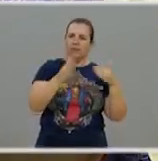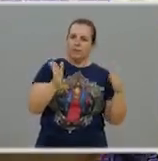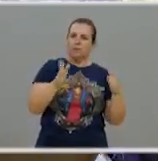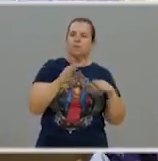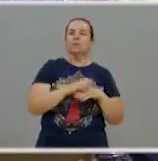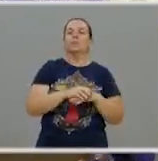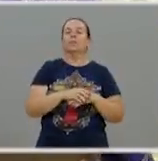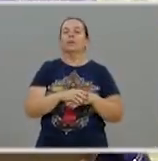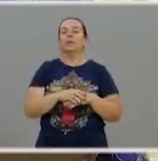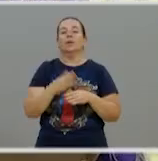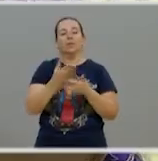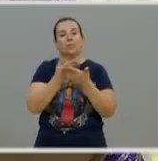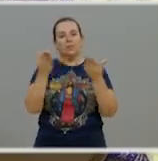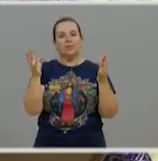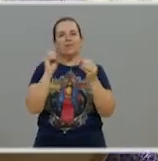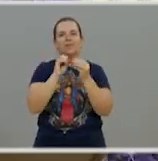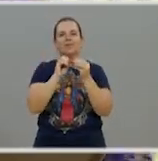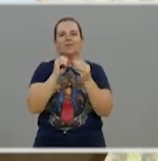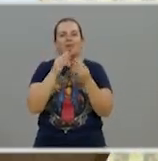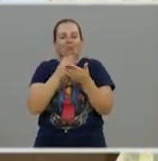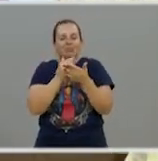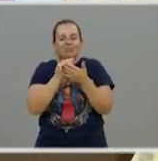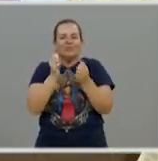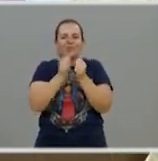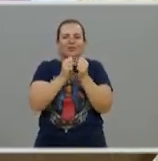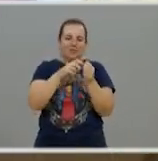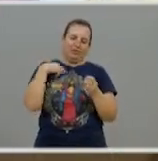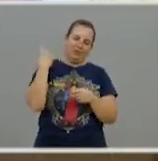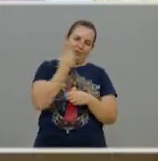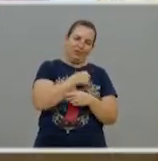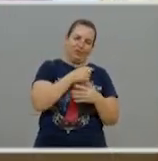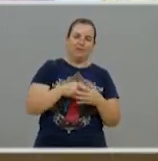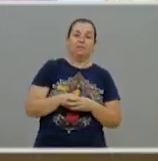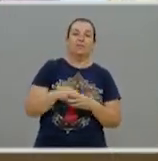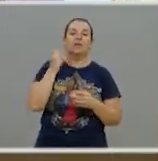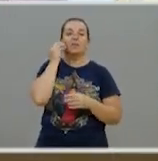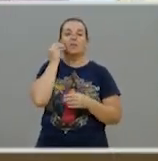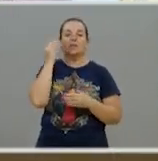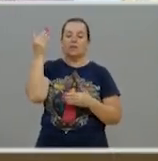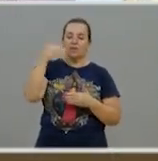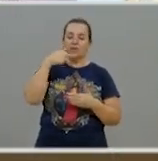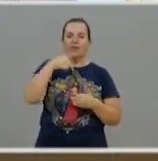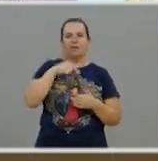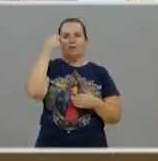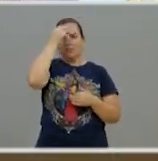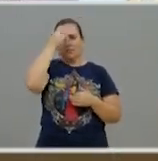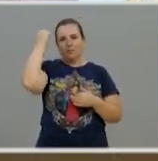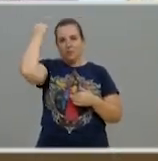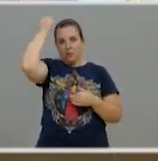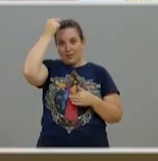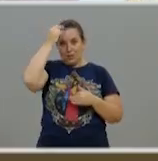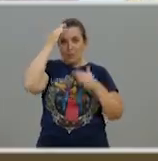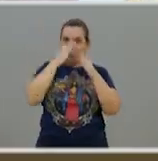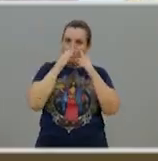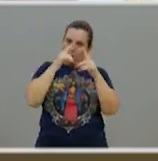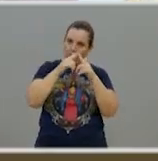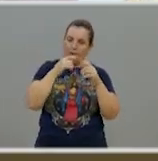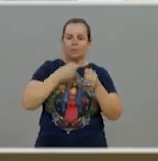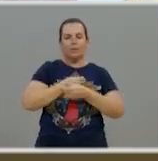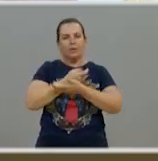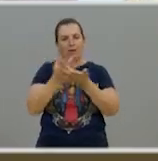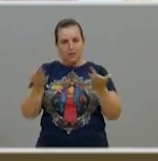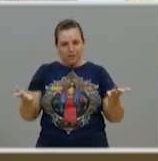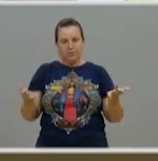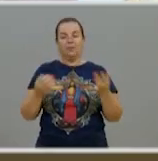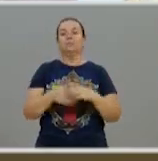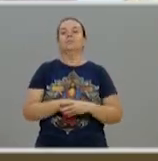mais, para você fazer parte, e a experiência de vir aqui no Santuário de Nossa Senhora de Guadalupe e das